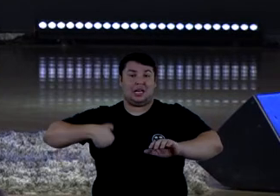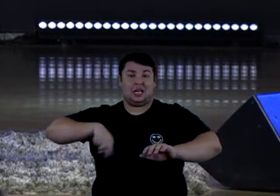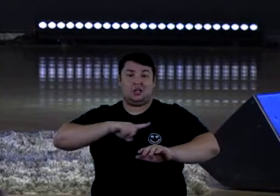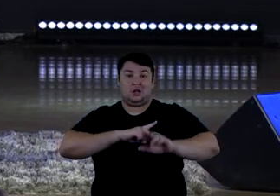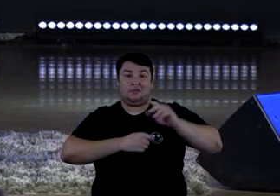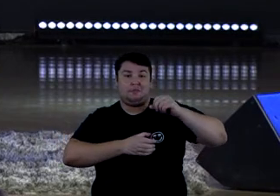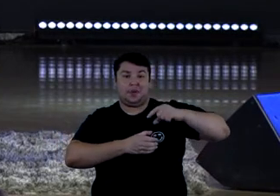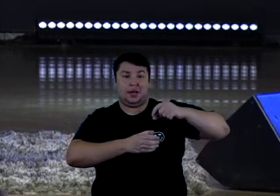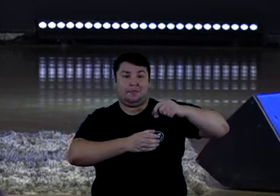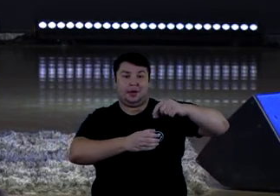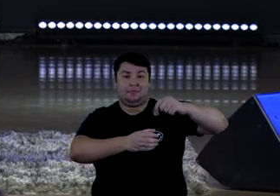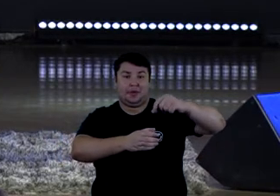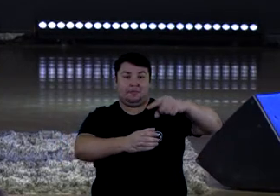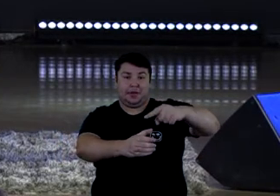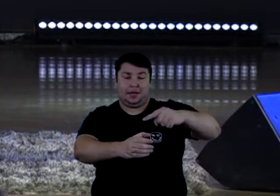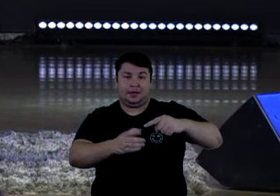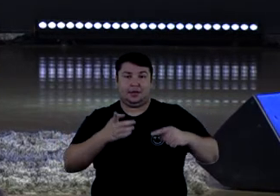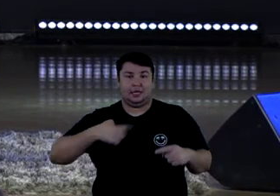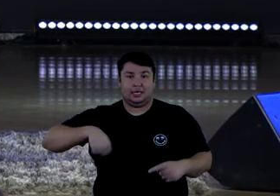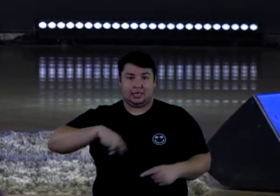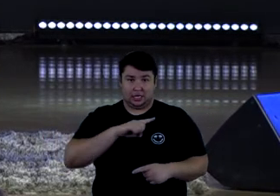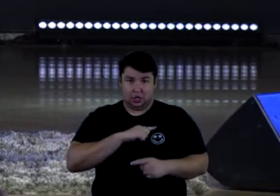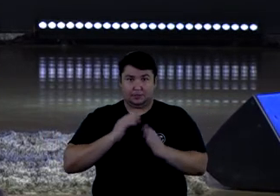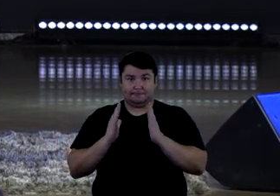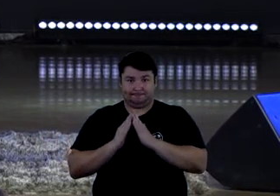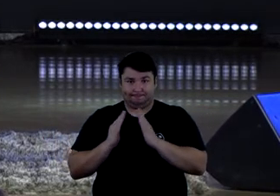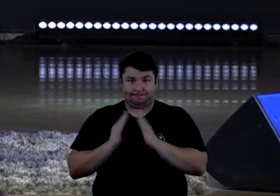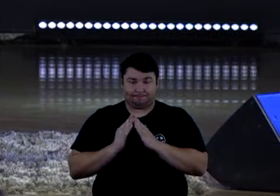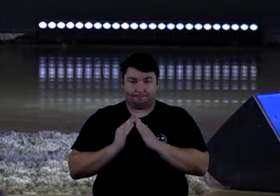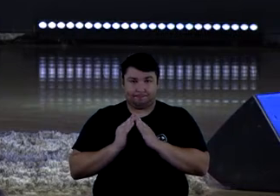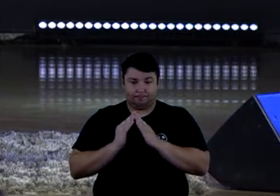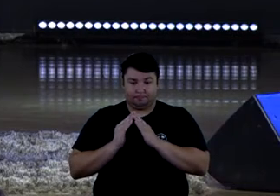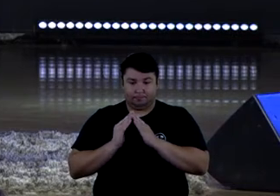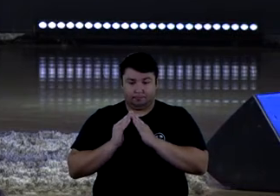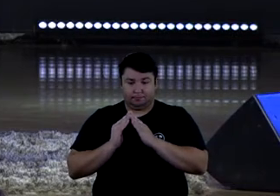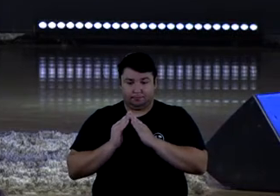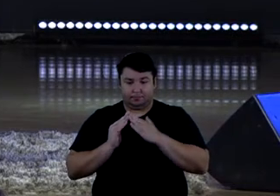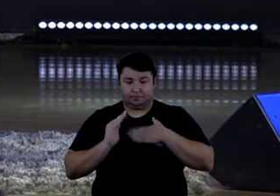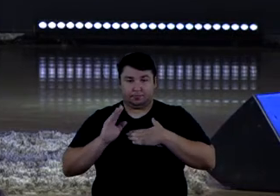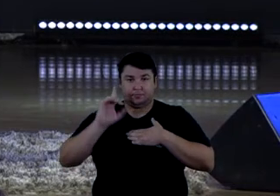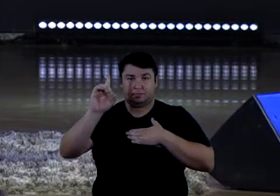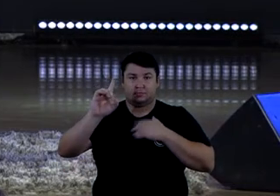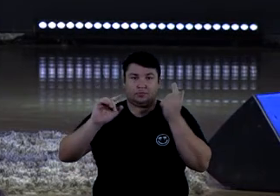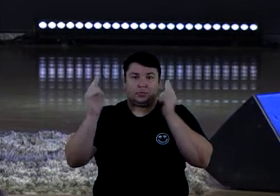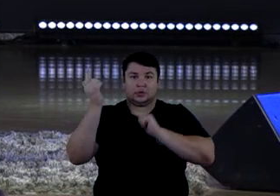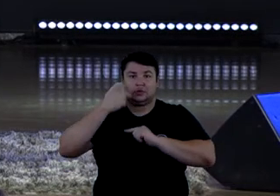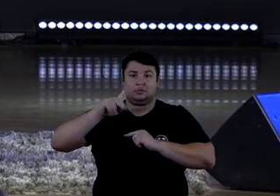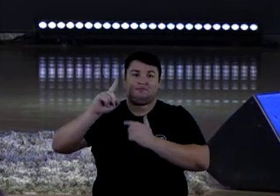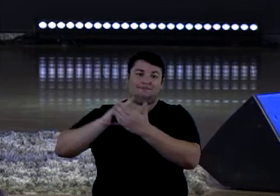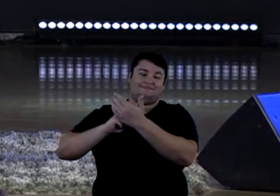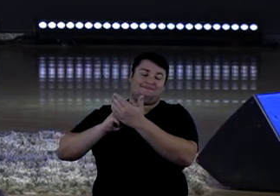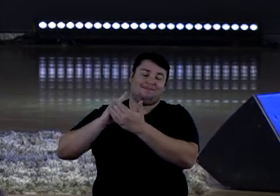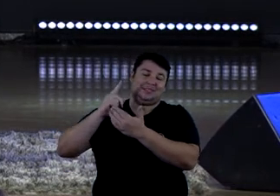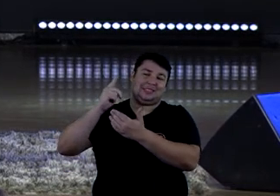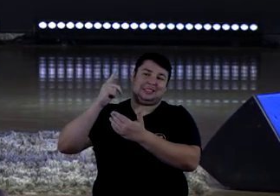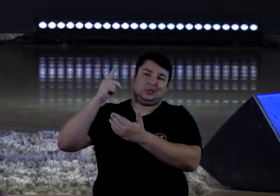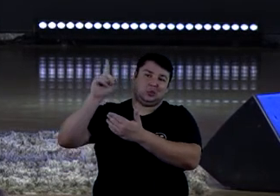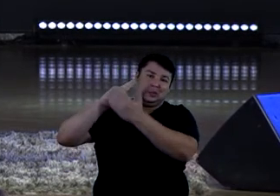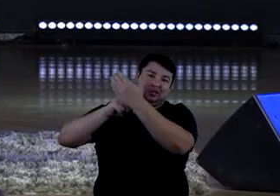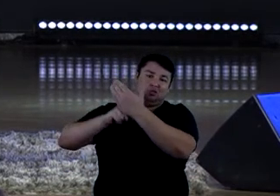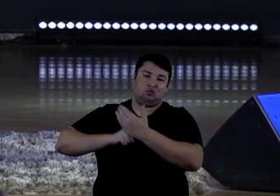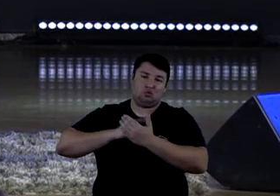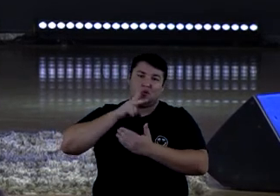semeadores. Que nossas casas, meu Deus, possam contar com a Tua provisão, à medida